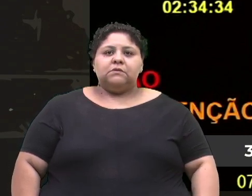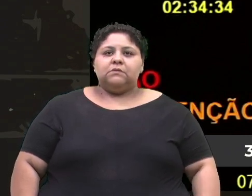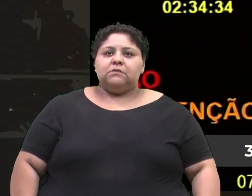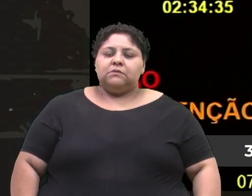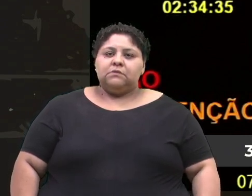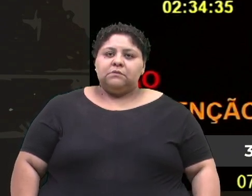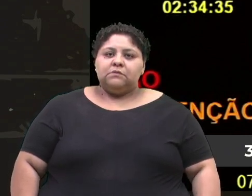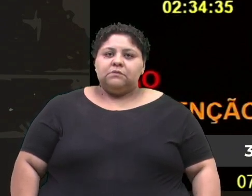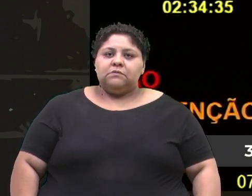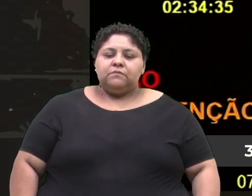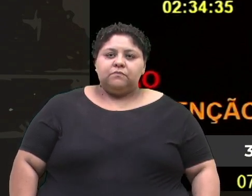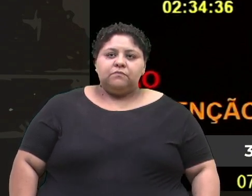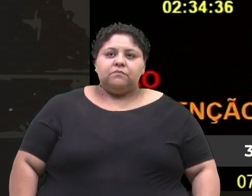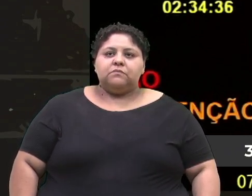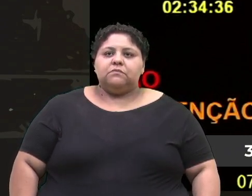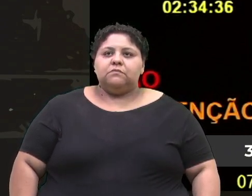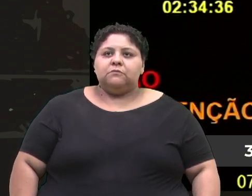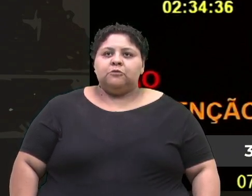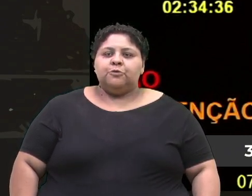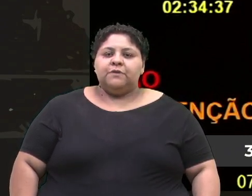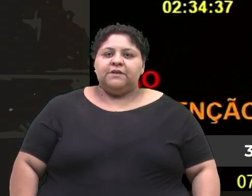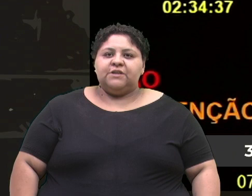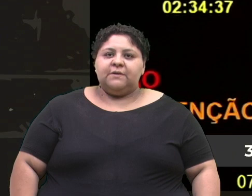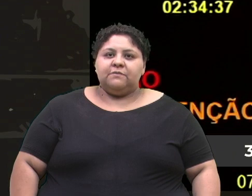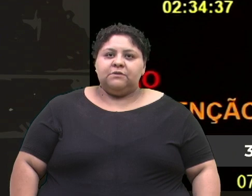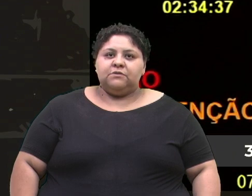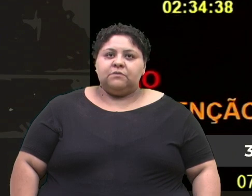Estela Balardim vota sim.